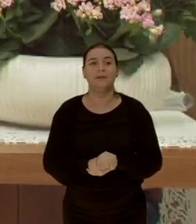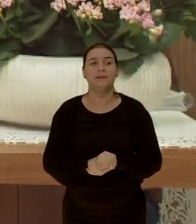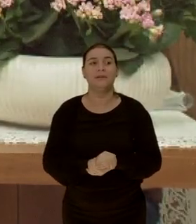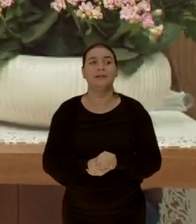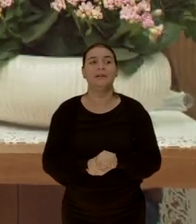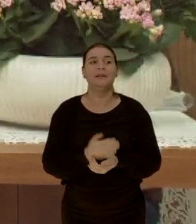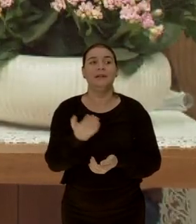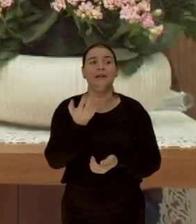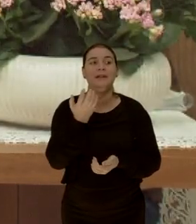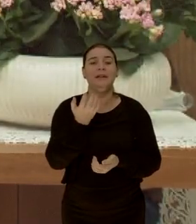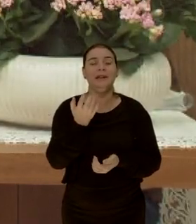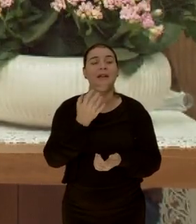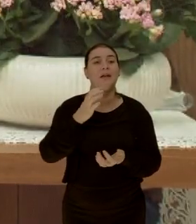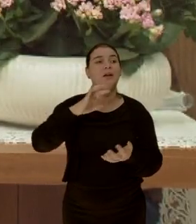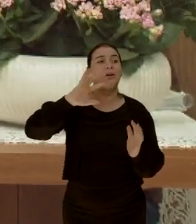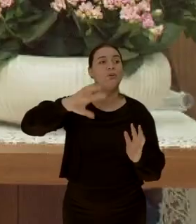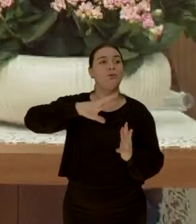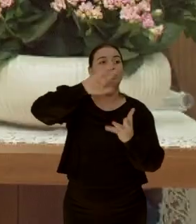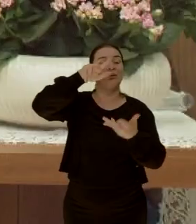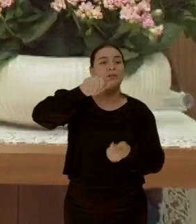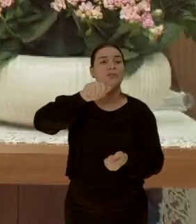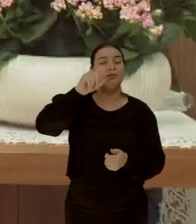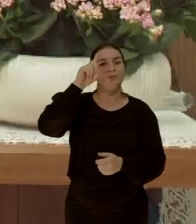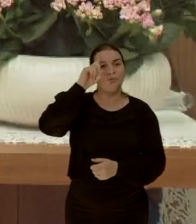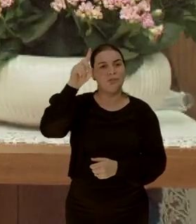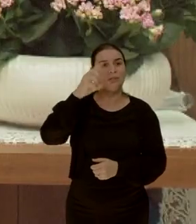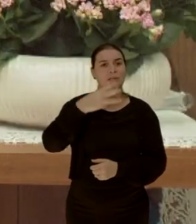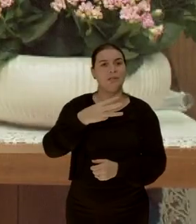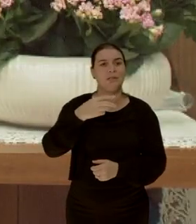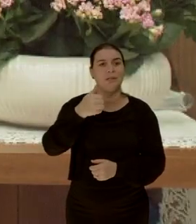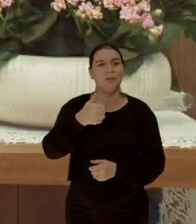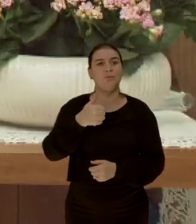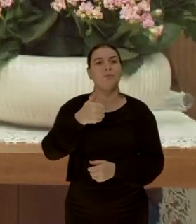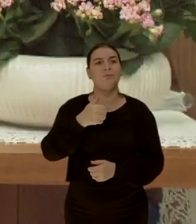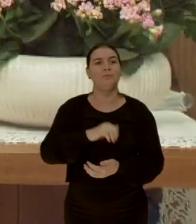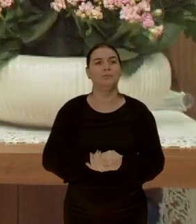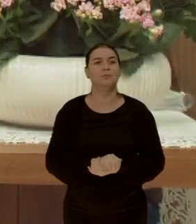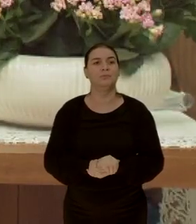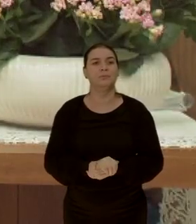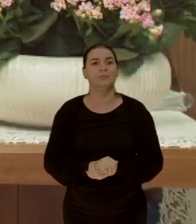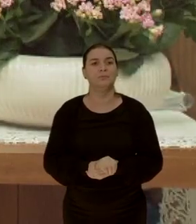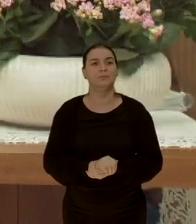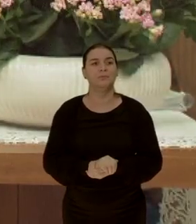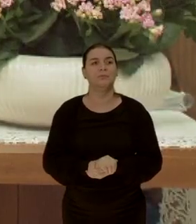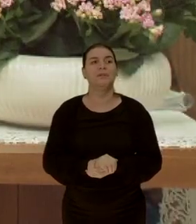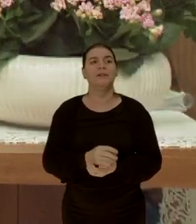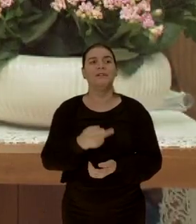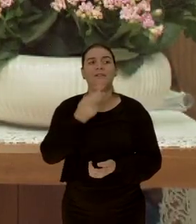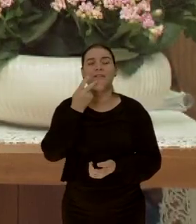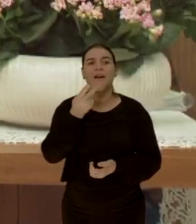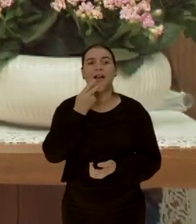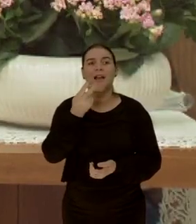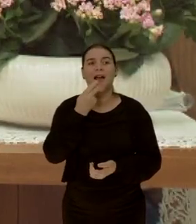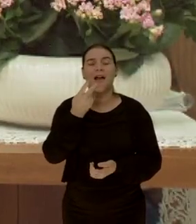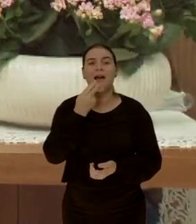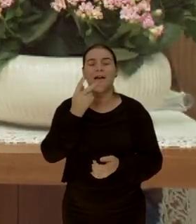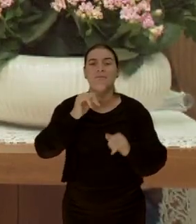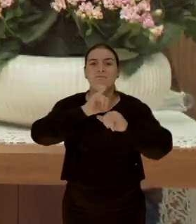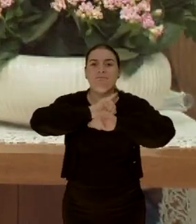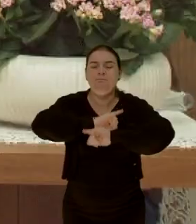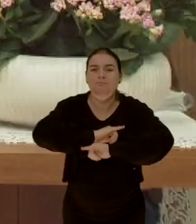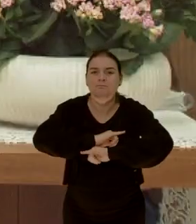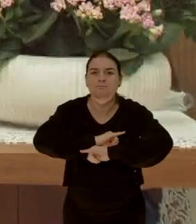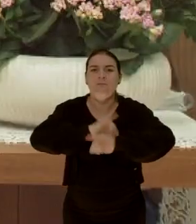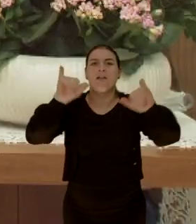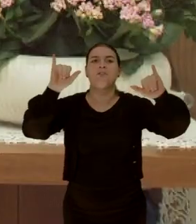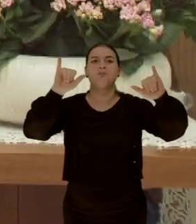o satélite no dia 31, que ele queria dar uma palavra para a